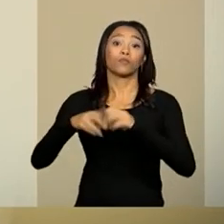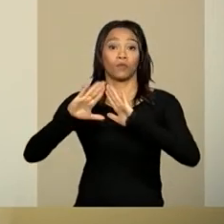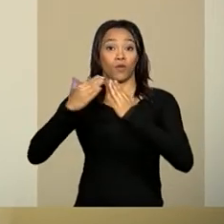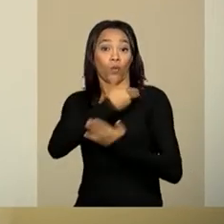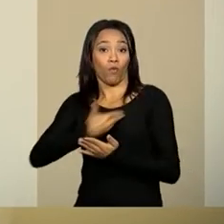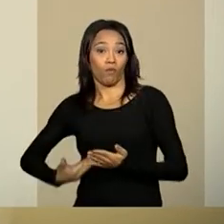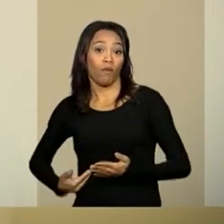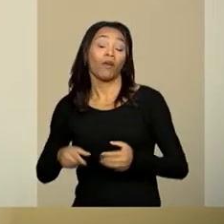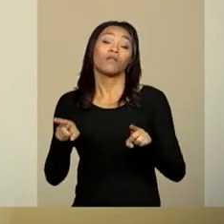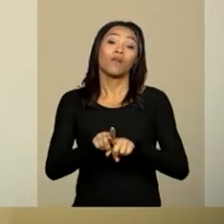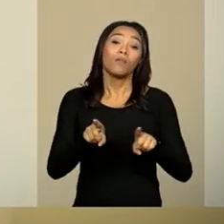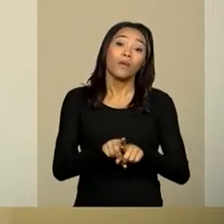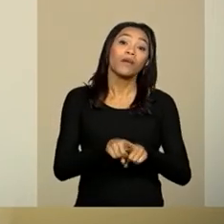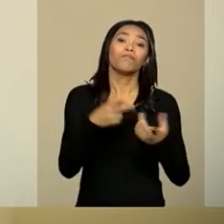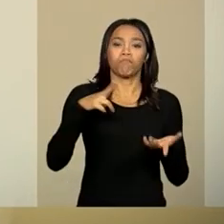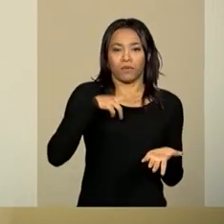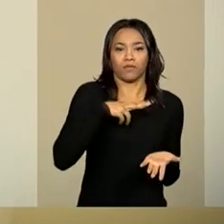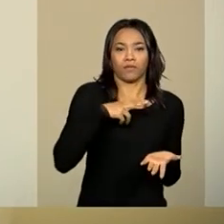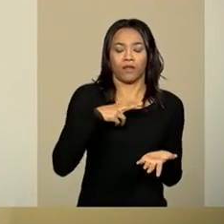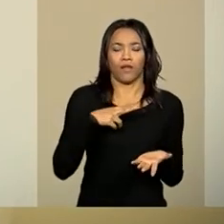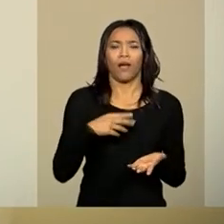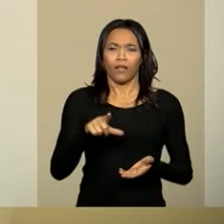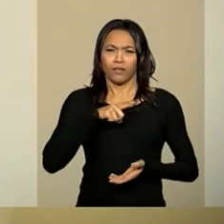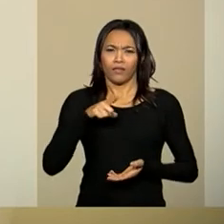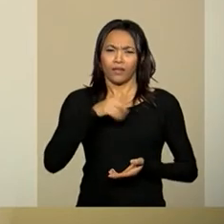como de um médico particular